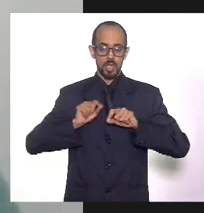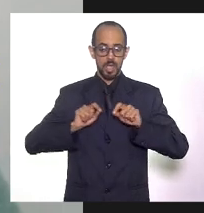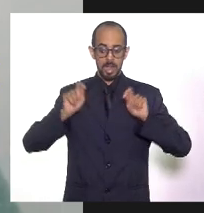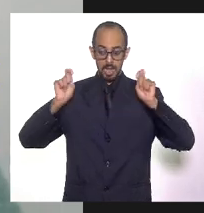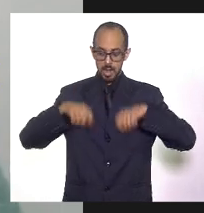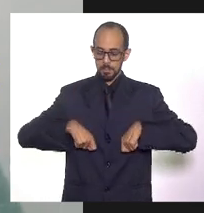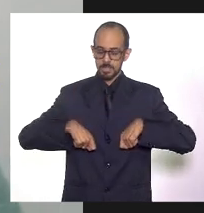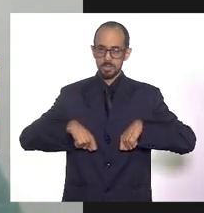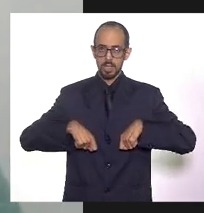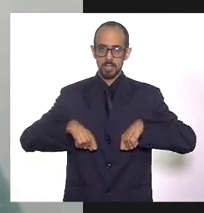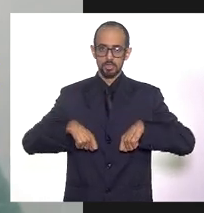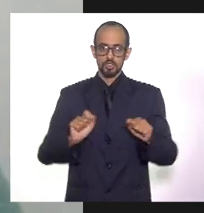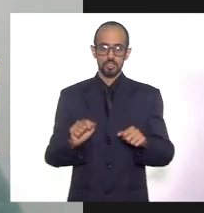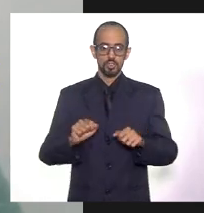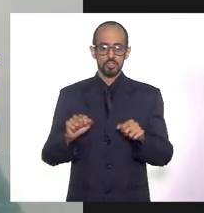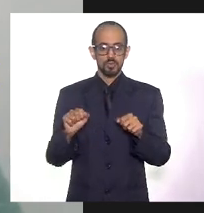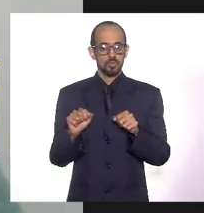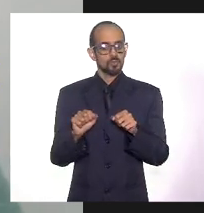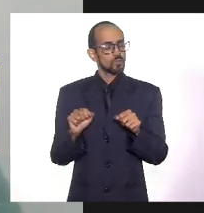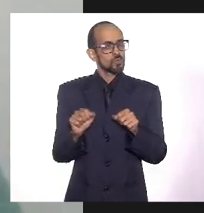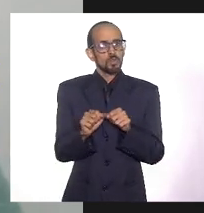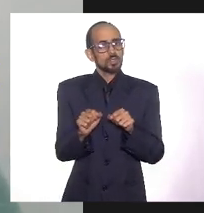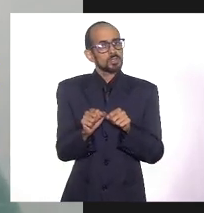condições de ter